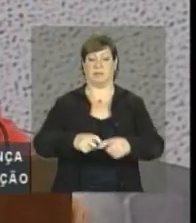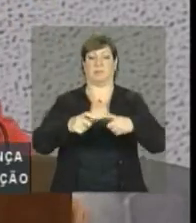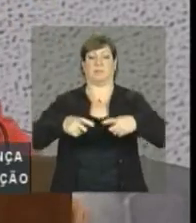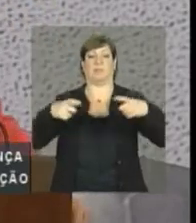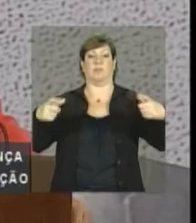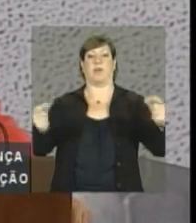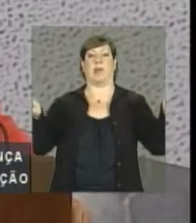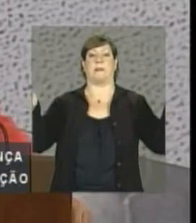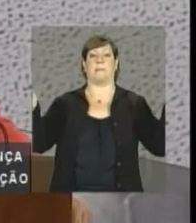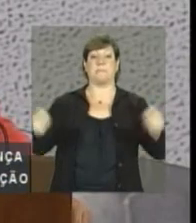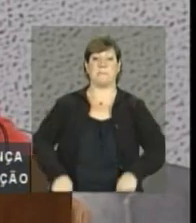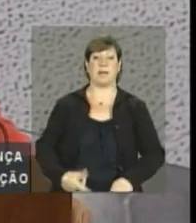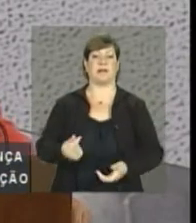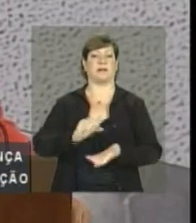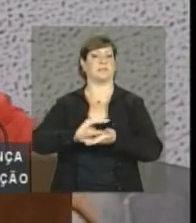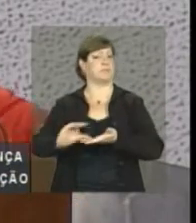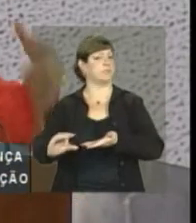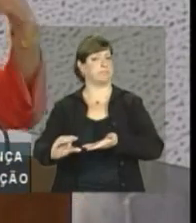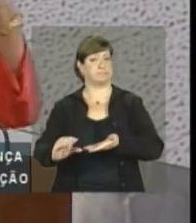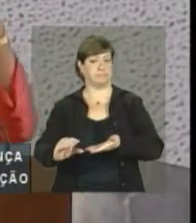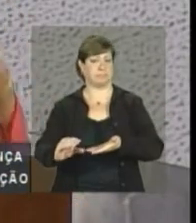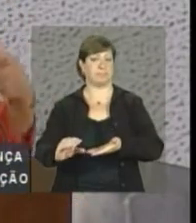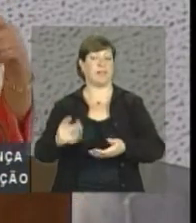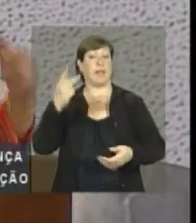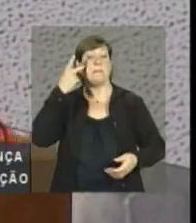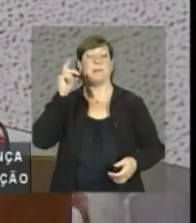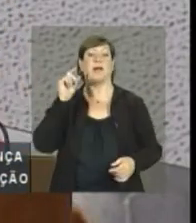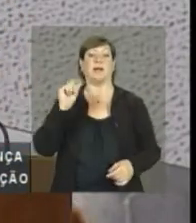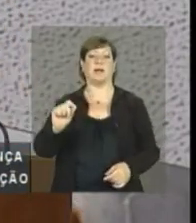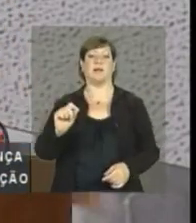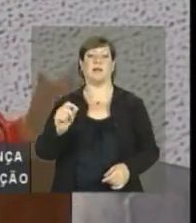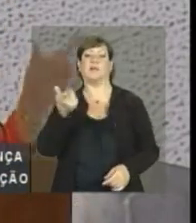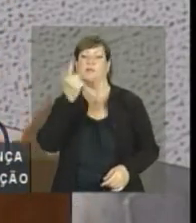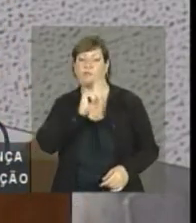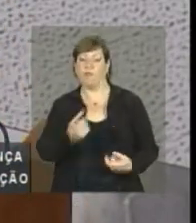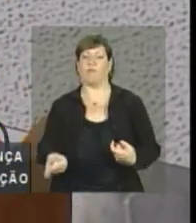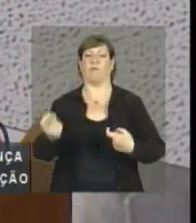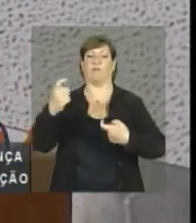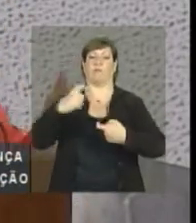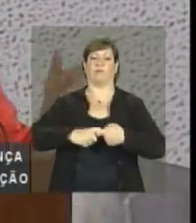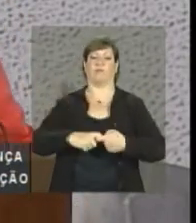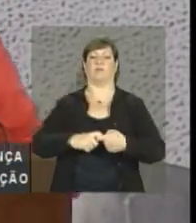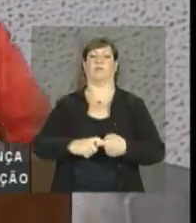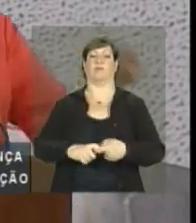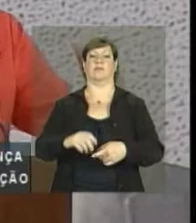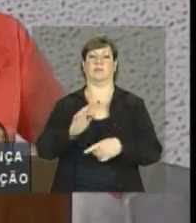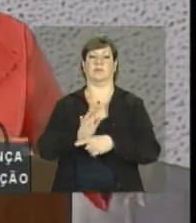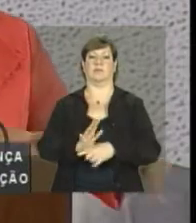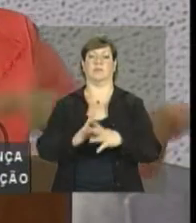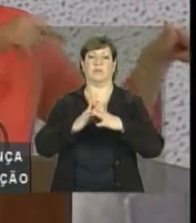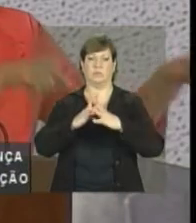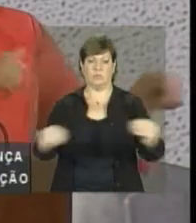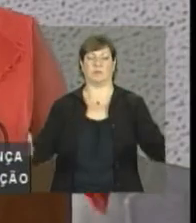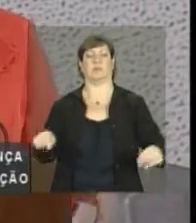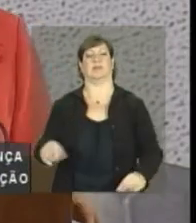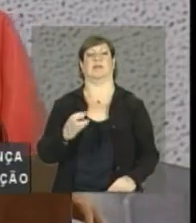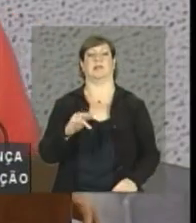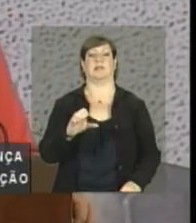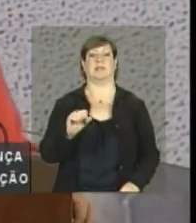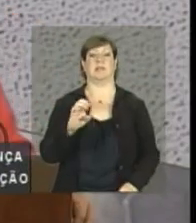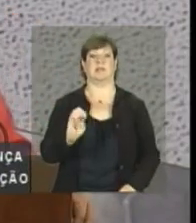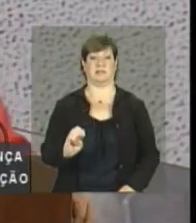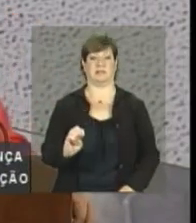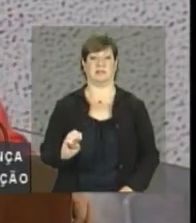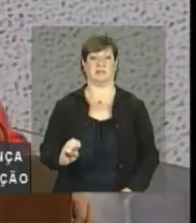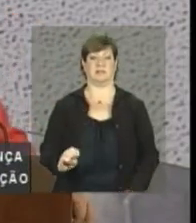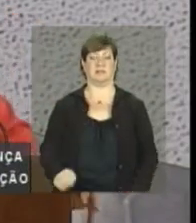da capacidade de investimento para retomar a crise e sair da crise em que estão